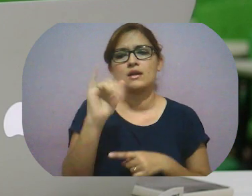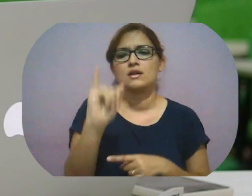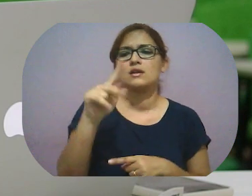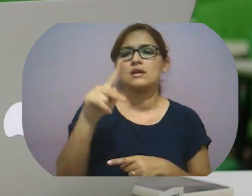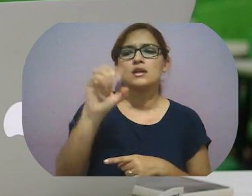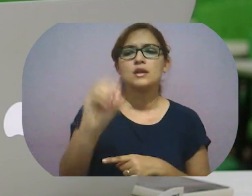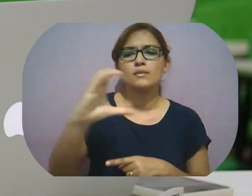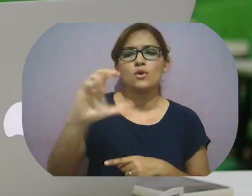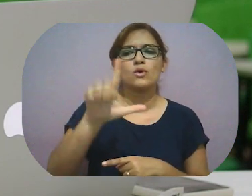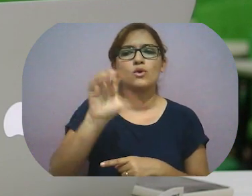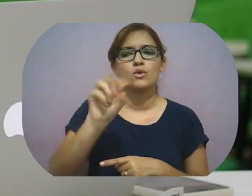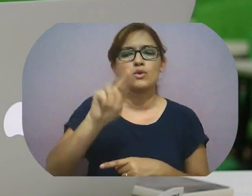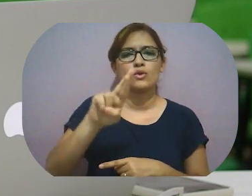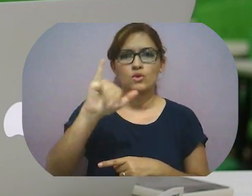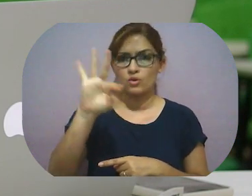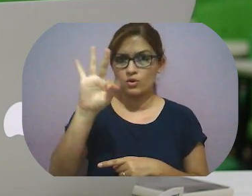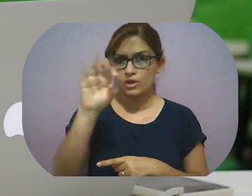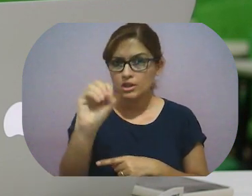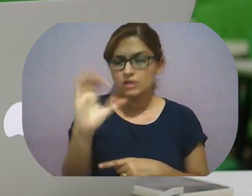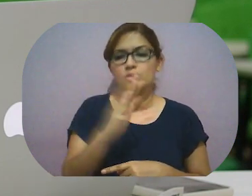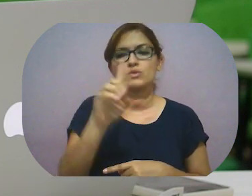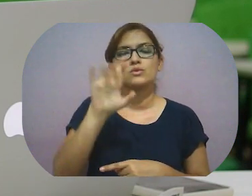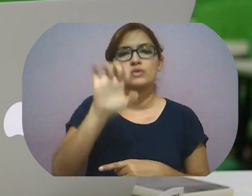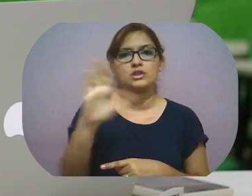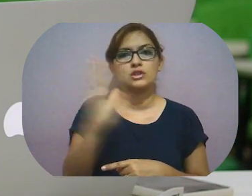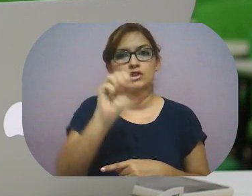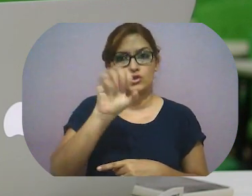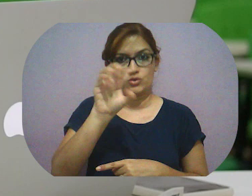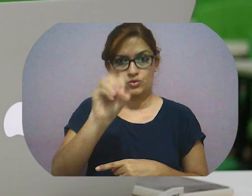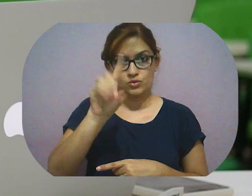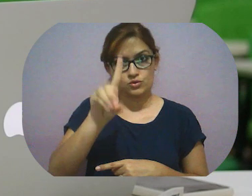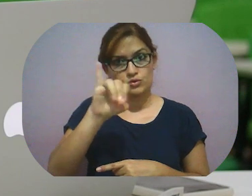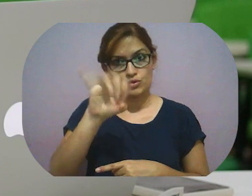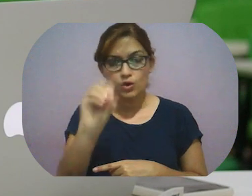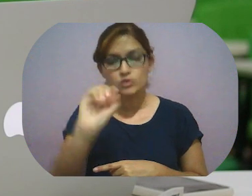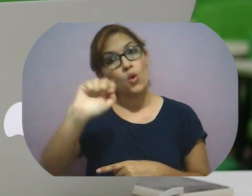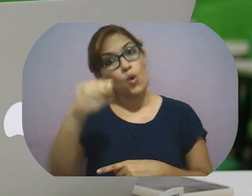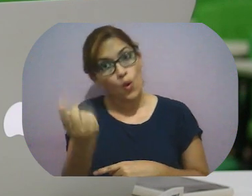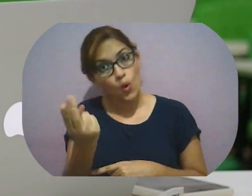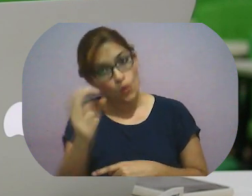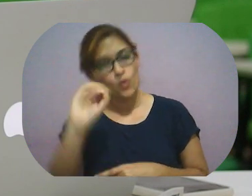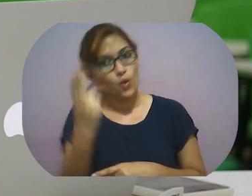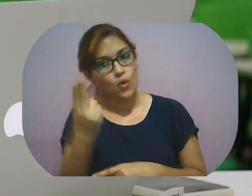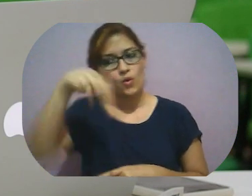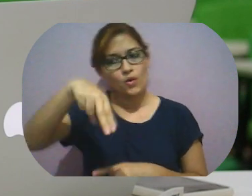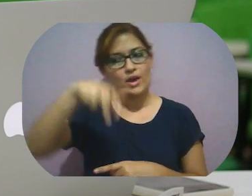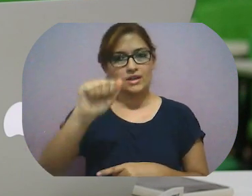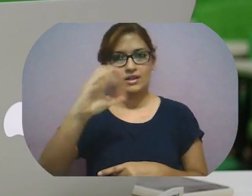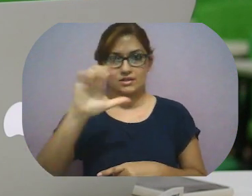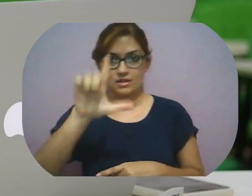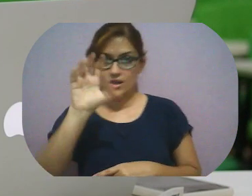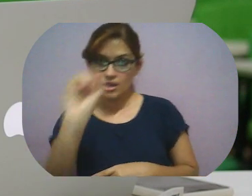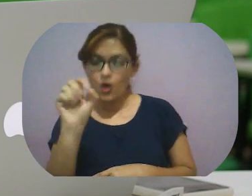concentração e como deveremos preparar uma solução de hipoclorito de sódio, por exemplo, a